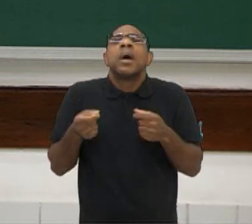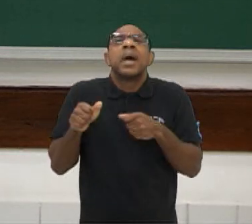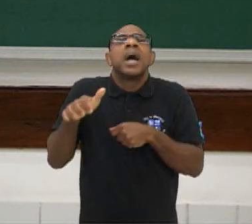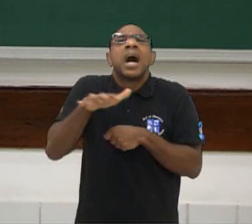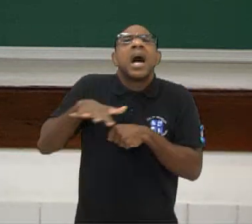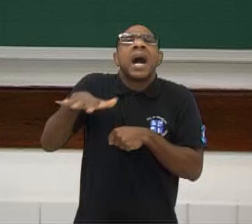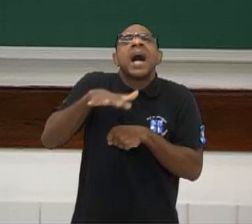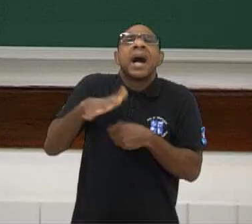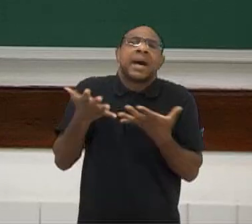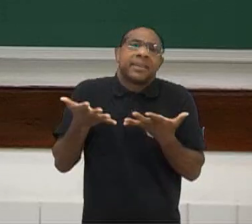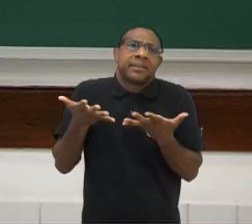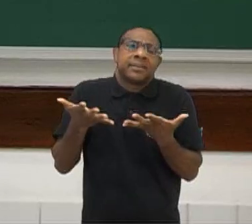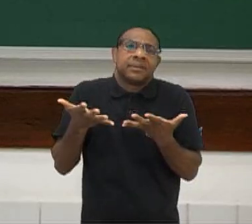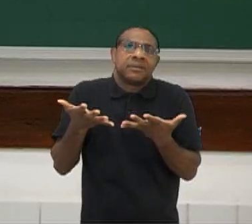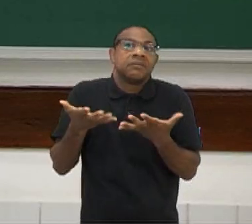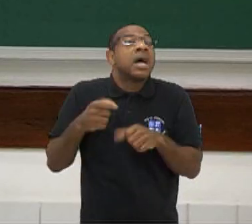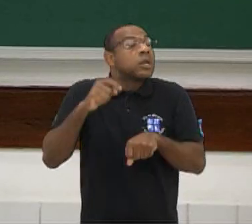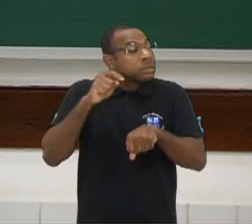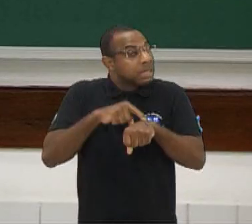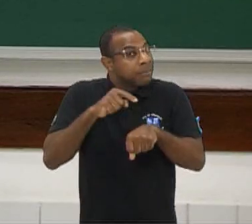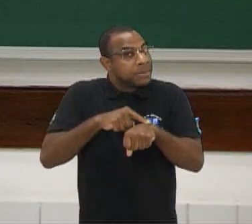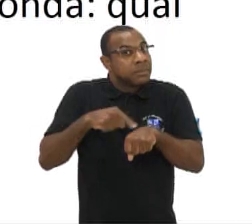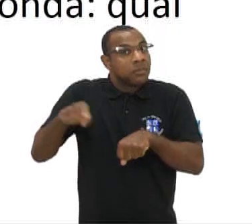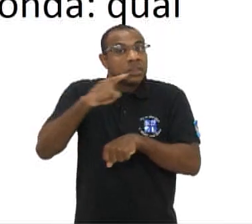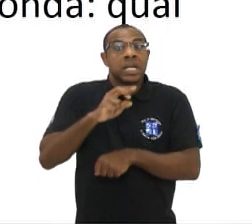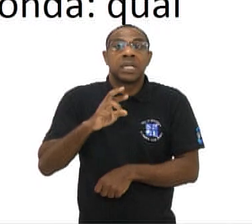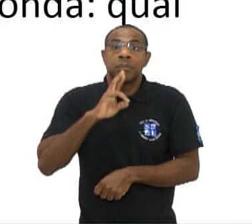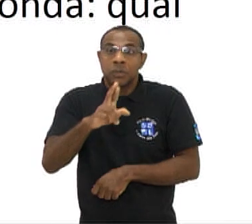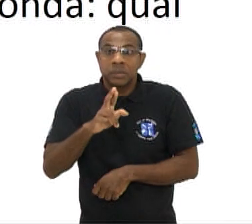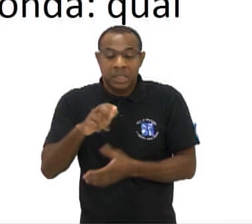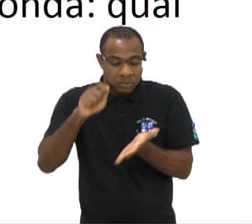tempinho para você responder aí no seu caderno e eu volto já.